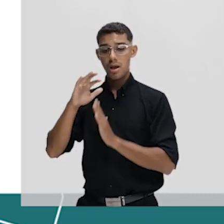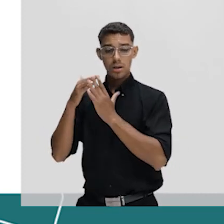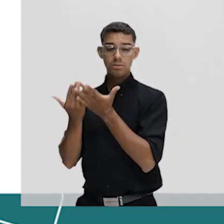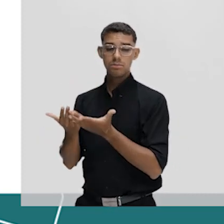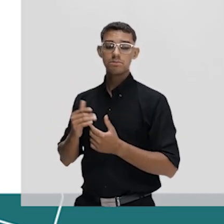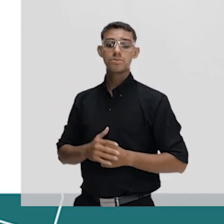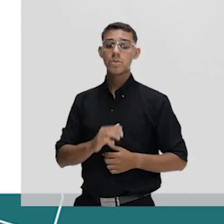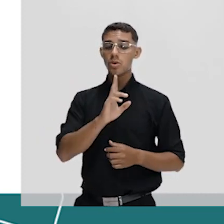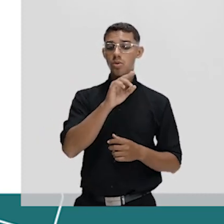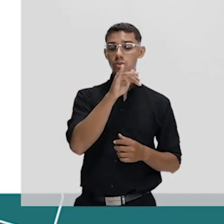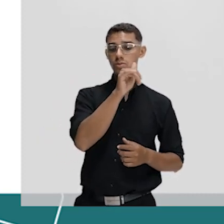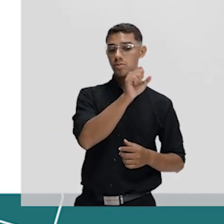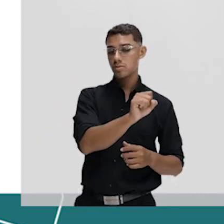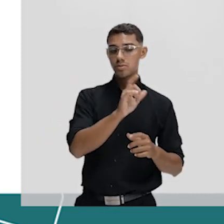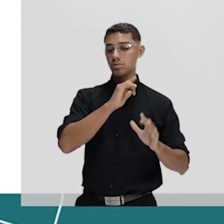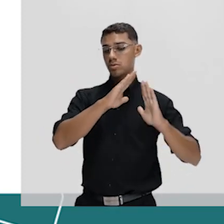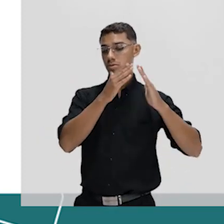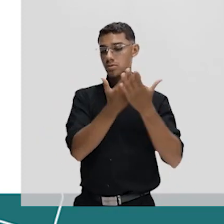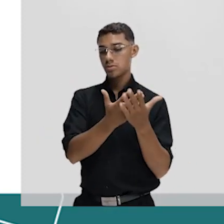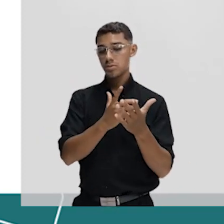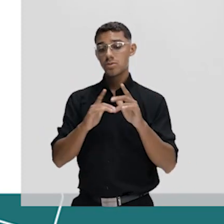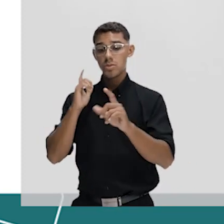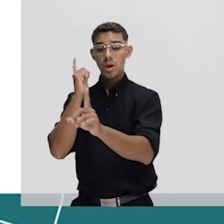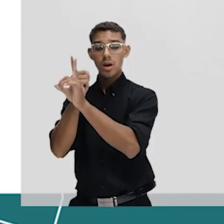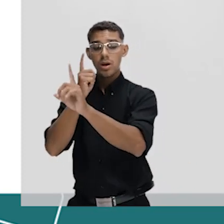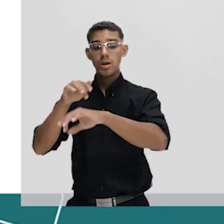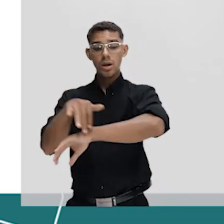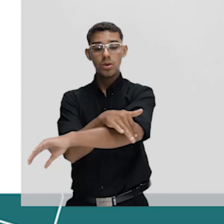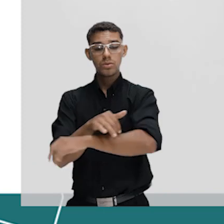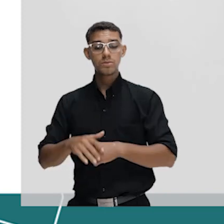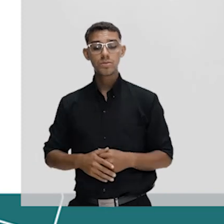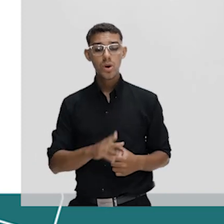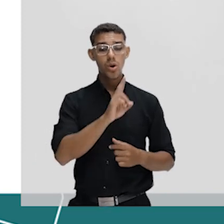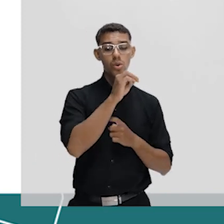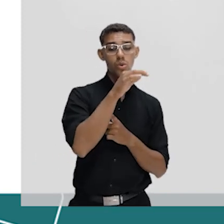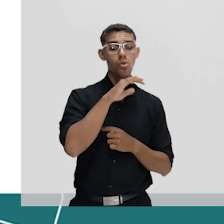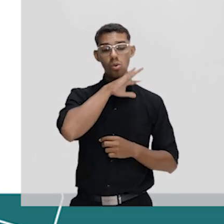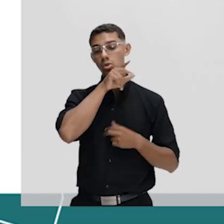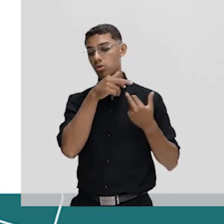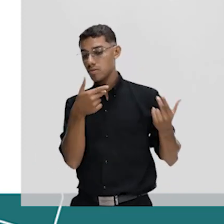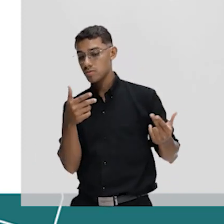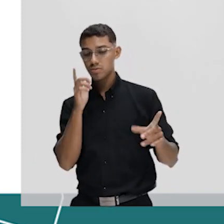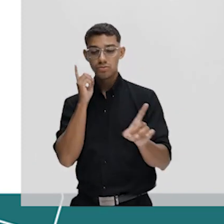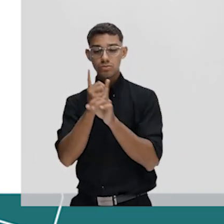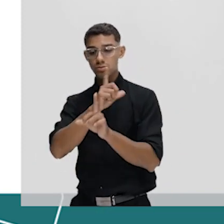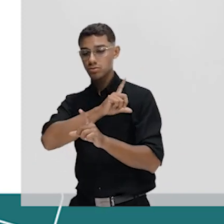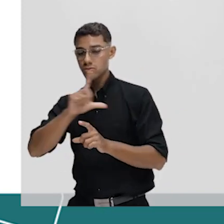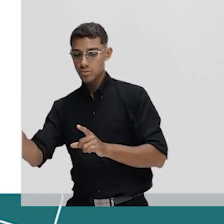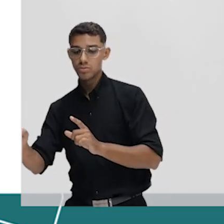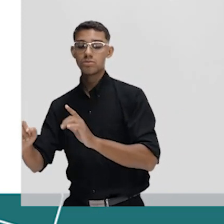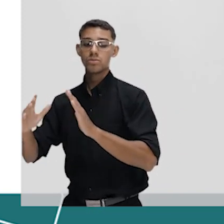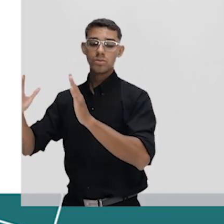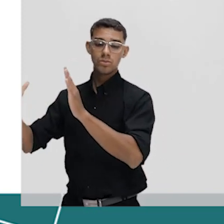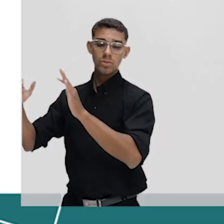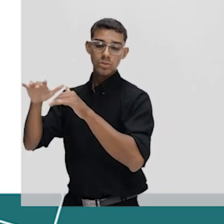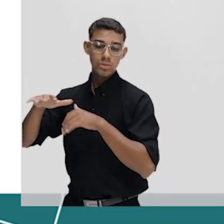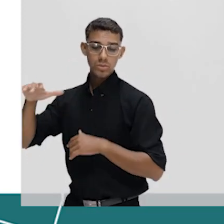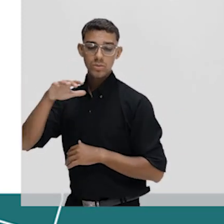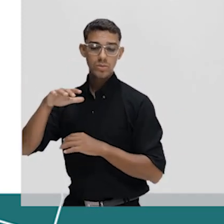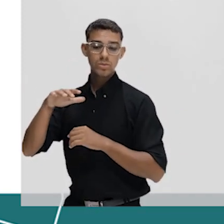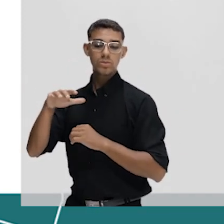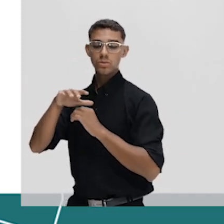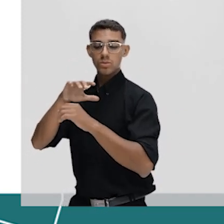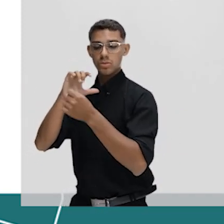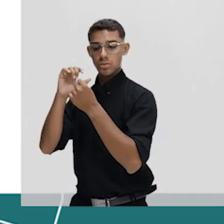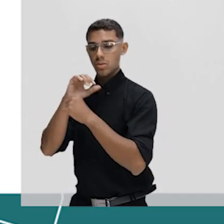Um animal fugiu do zoológico perto da casa de Joana. Então, vocês podem perceber que todos os termos que estão destacados estão acompanhando aí algum